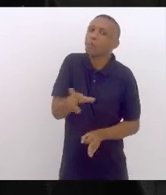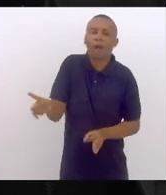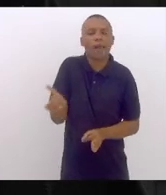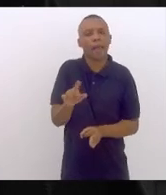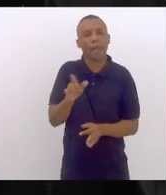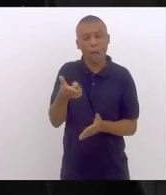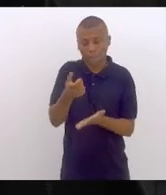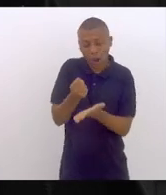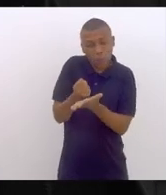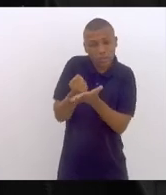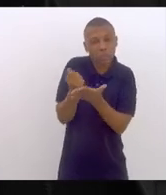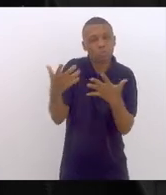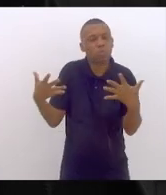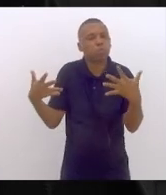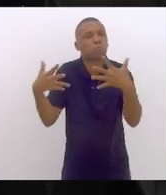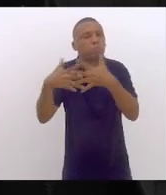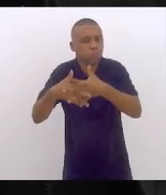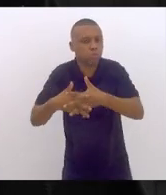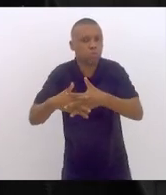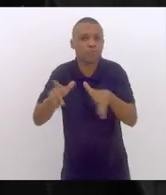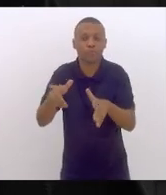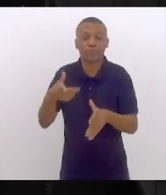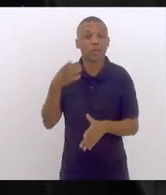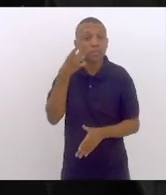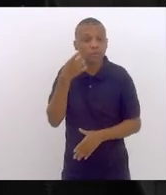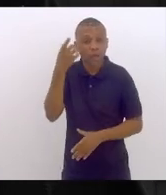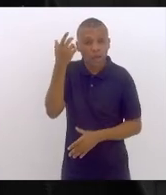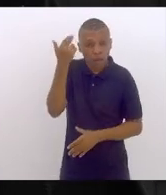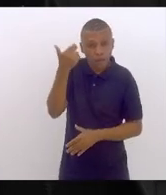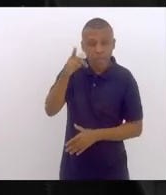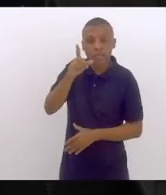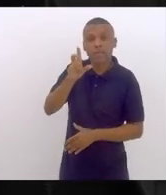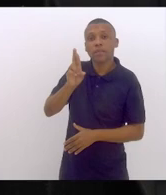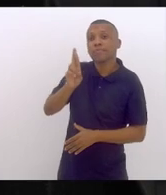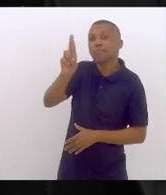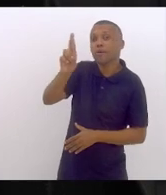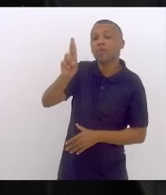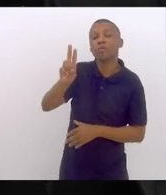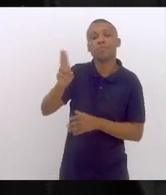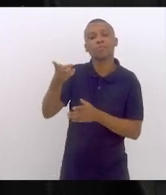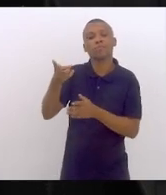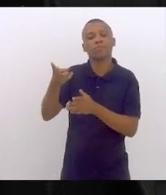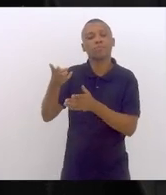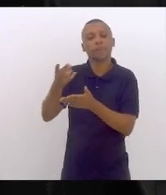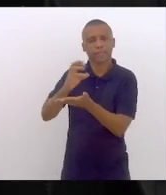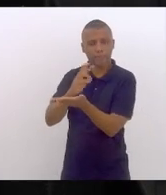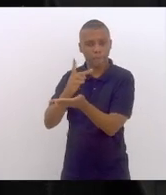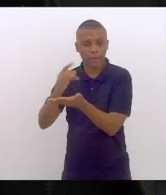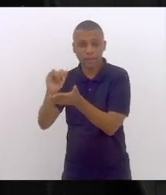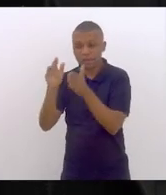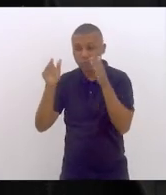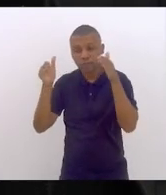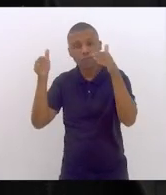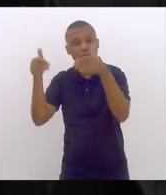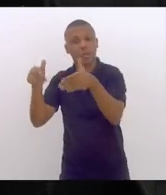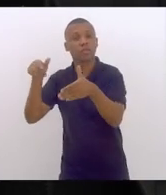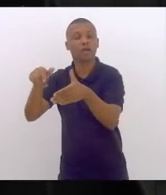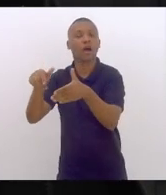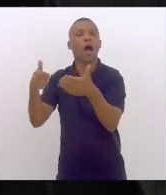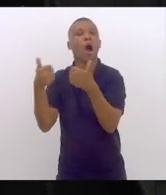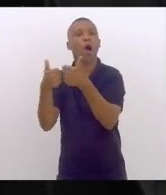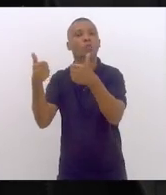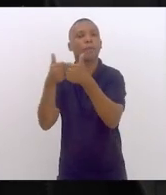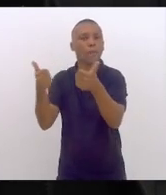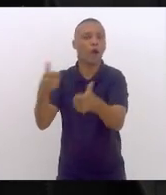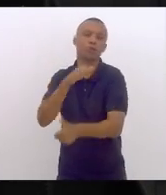complexa deputada heliomar que preço de uma uma comissão parlamentar de inquérito também sobre a questão dos Transporte no Rio de Janeiro na legislatura passada é muito